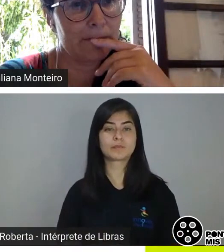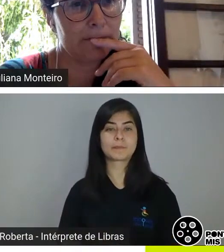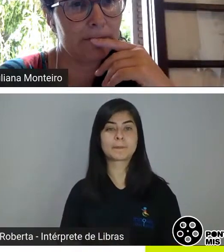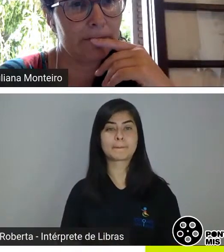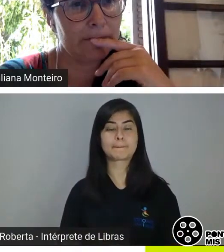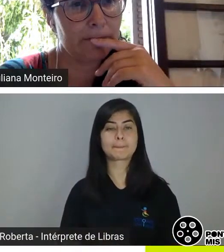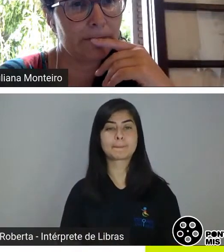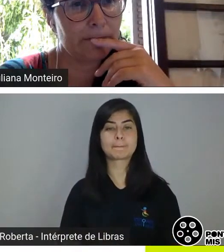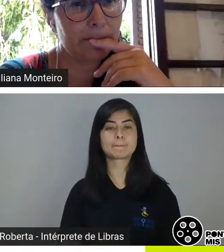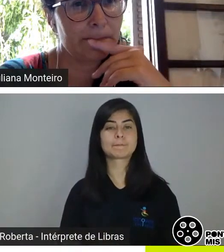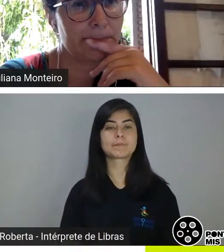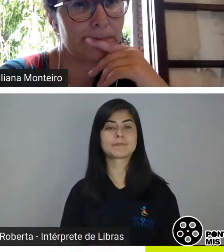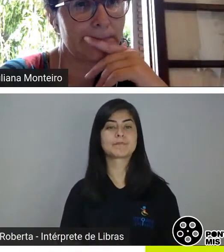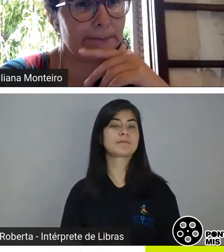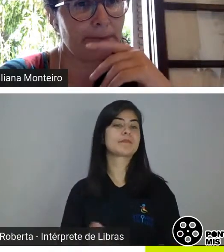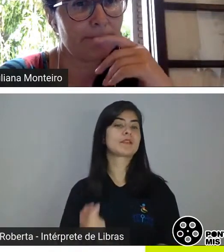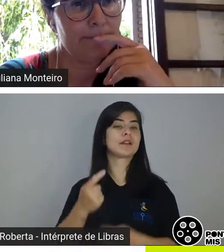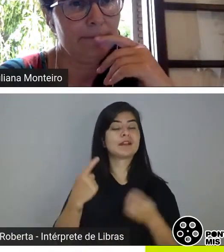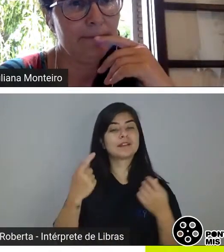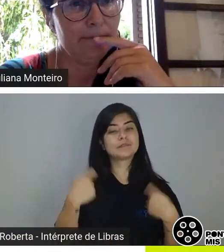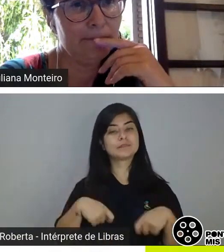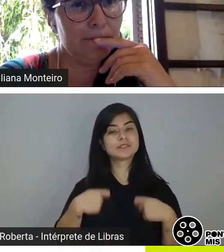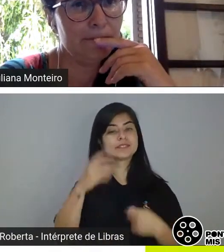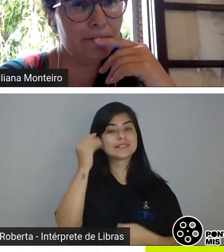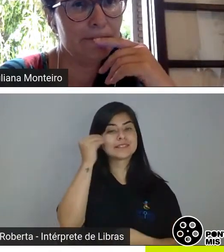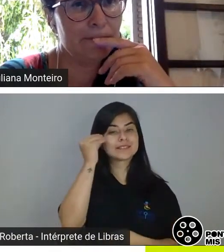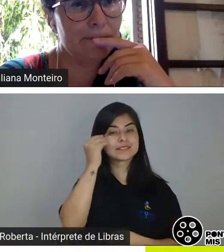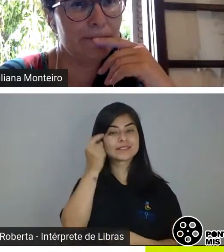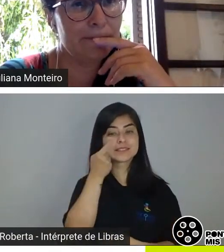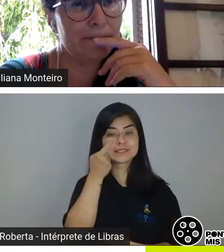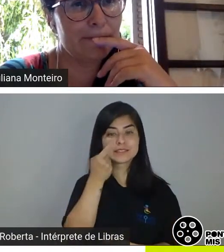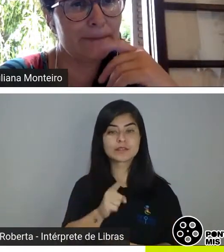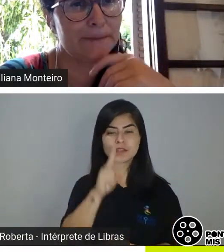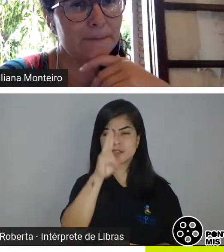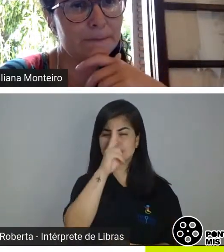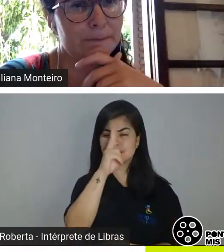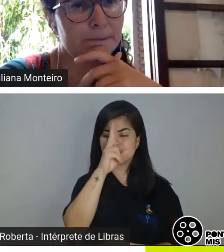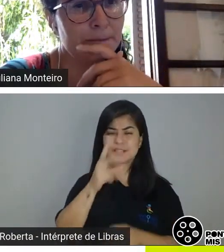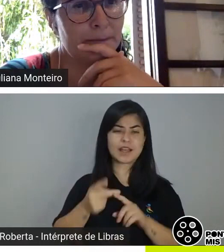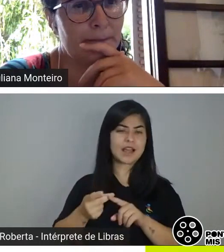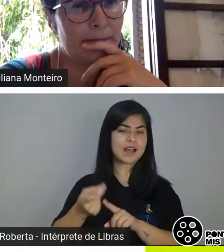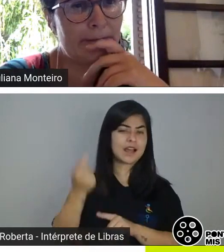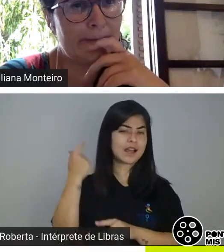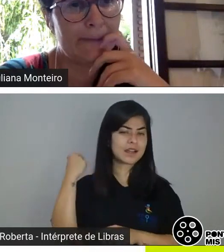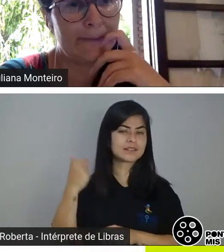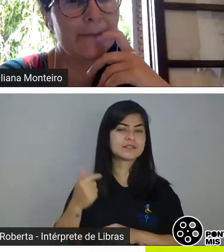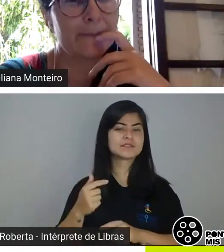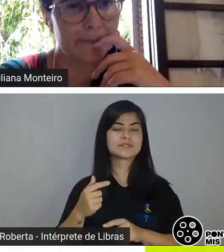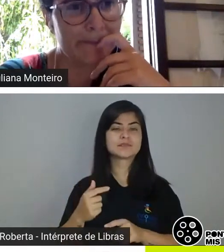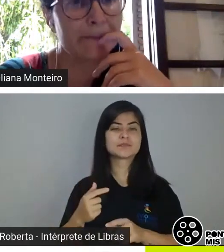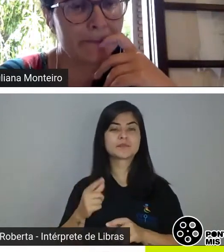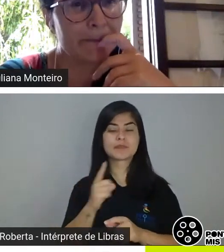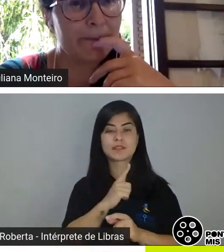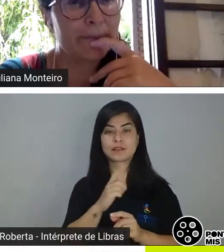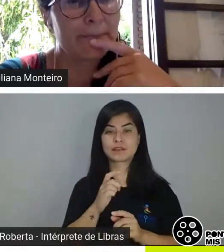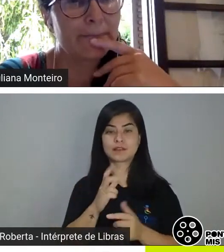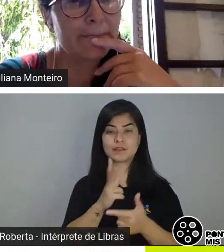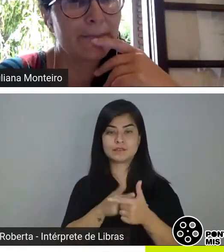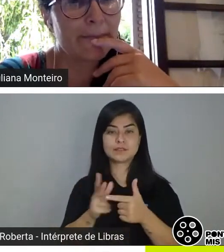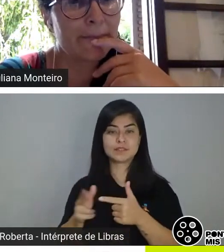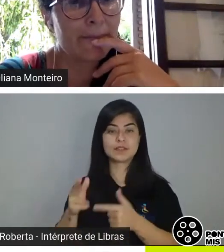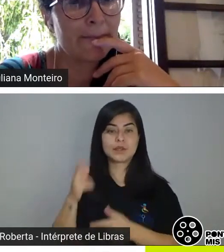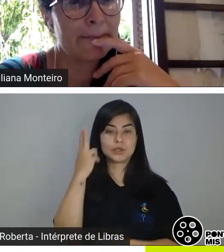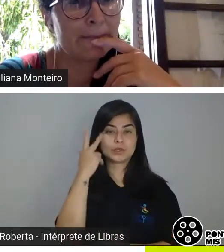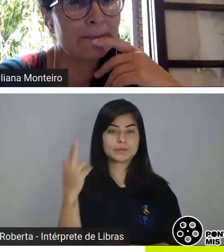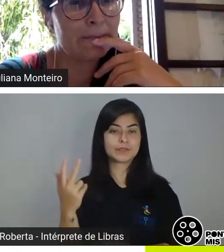E aí tem que tentar descobrir... Eu me lembro quando eu escrevia, eu tinha uma série, Os Normais, que é a série do Alexandre Machado e